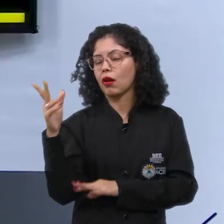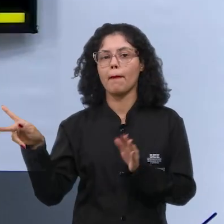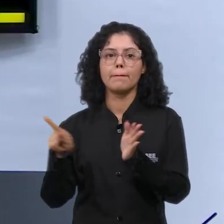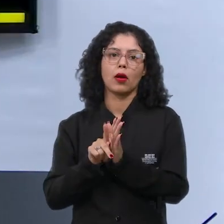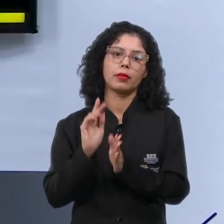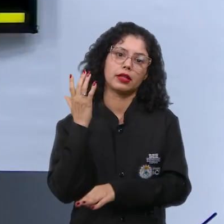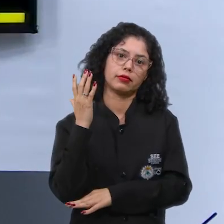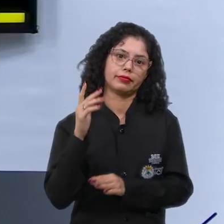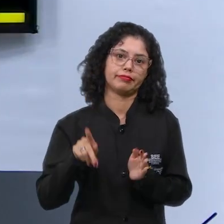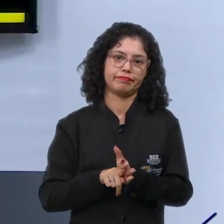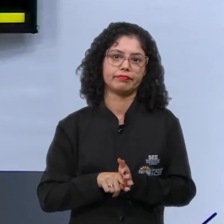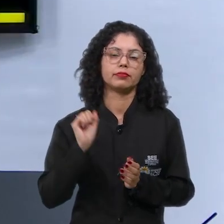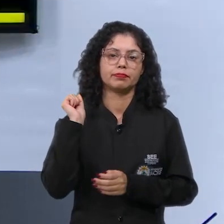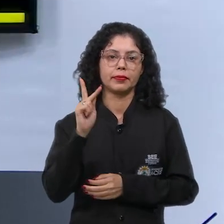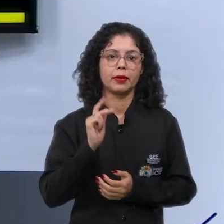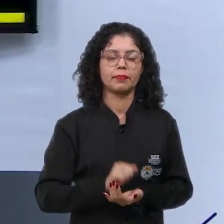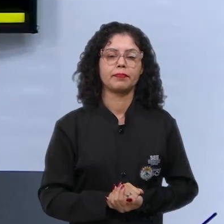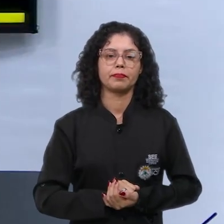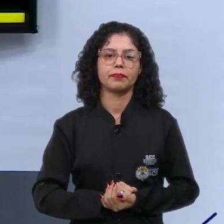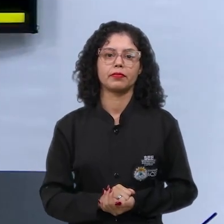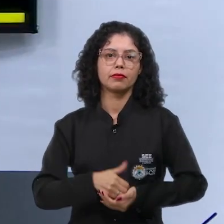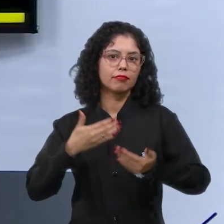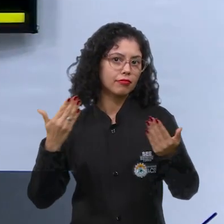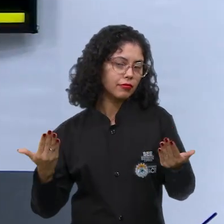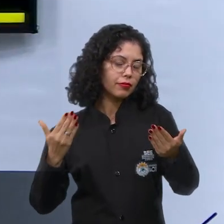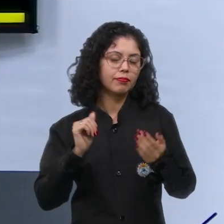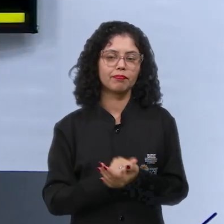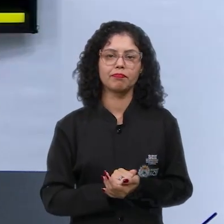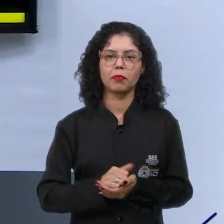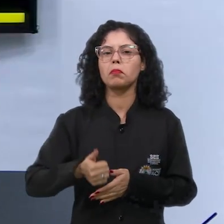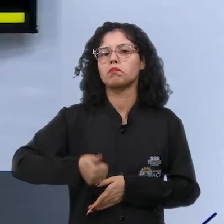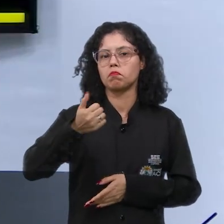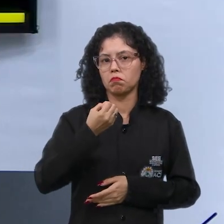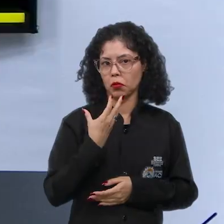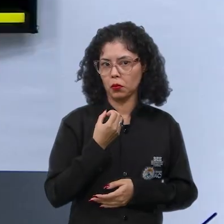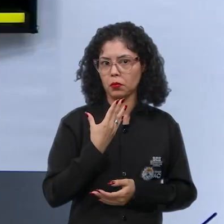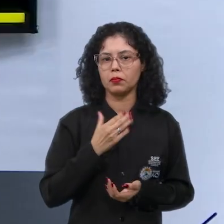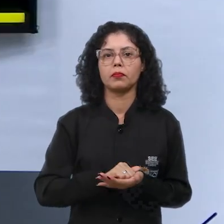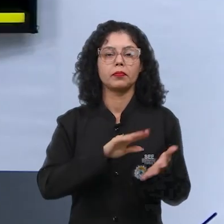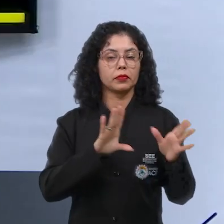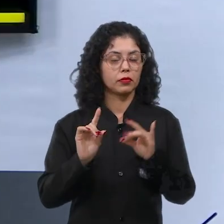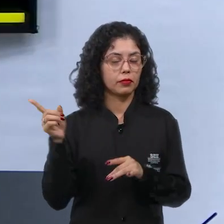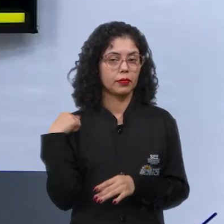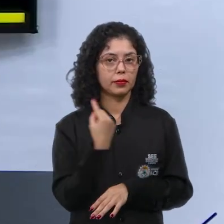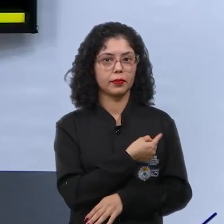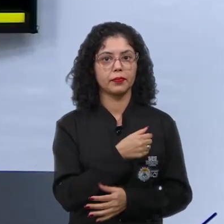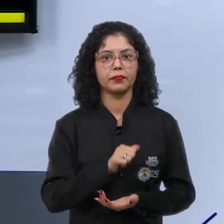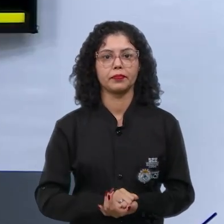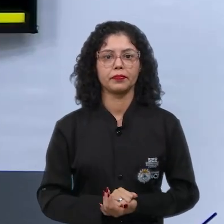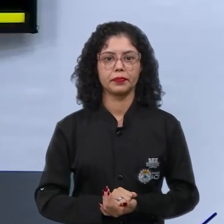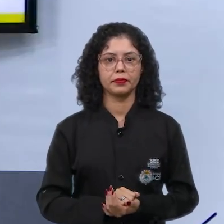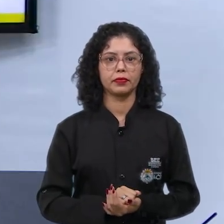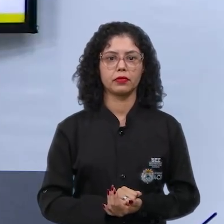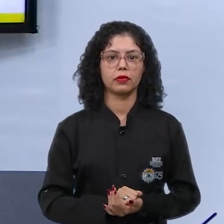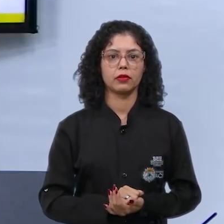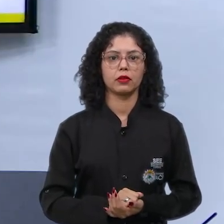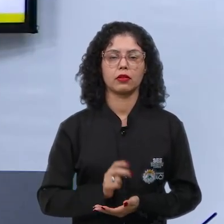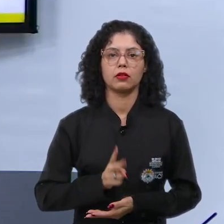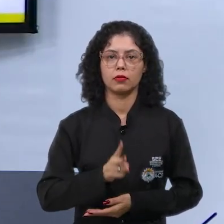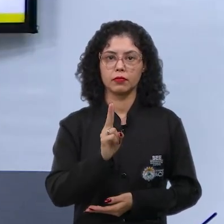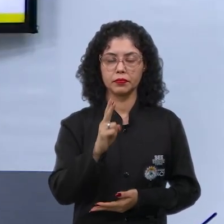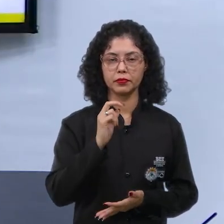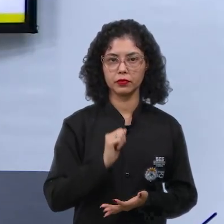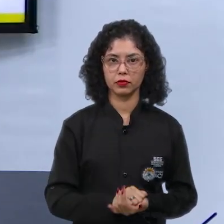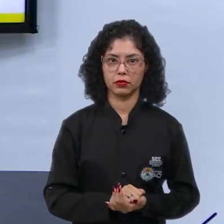a natureza, tá ok? Então, são pontos positivos que elas trazem aí para nós. Continuando